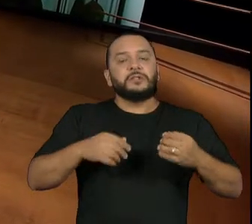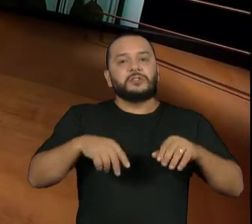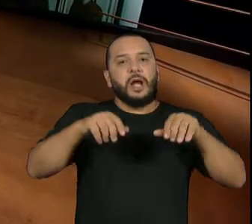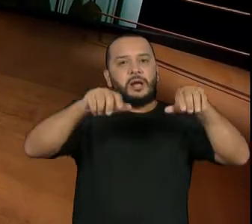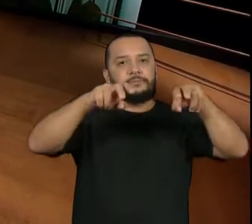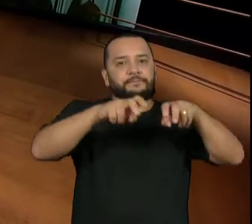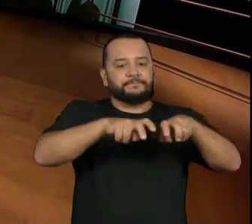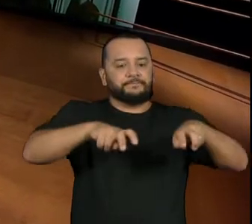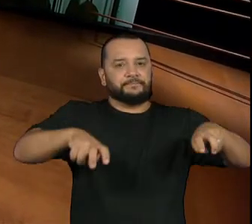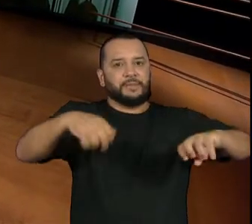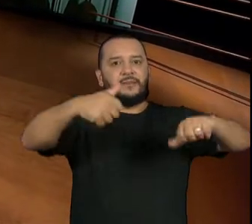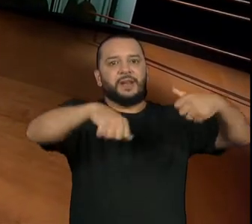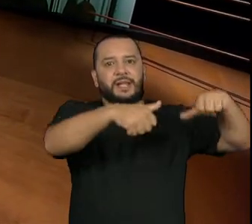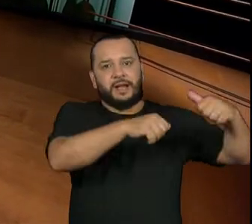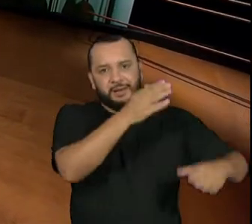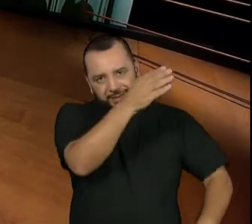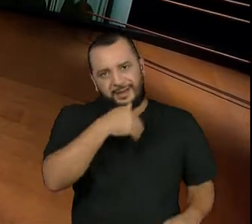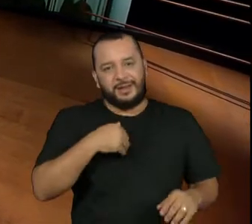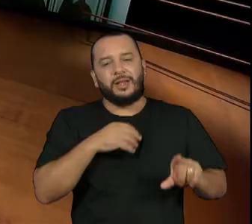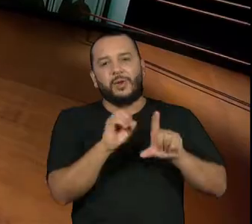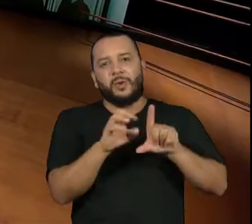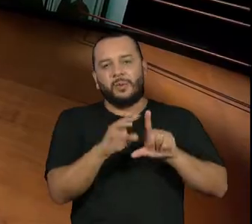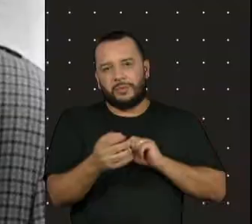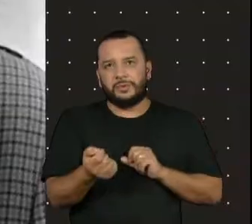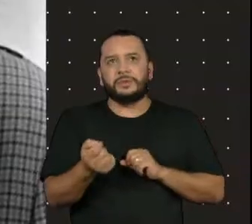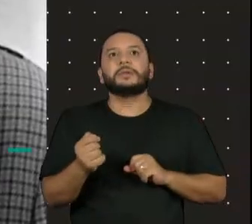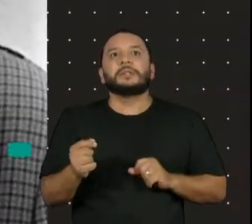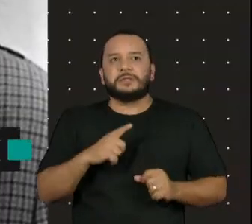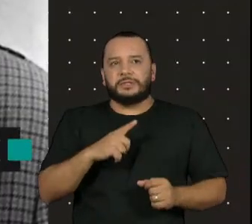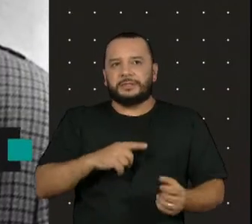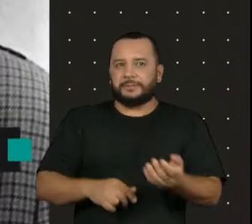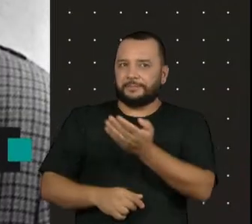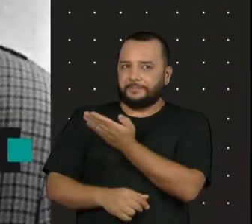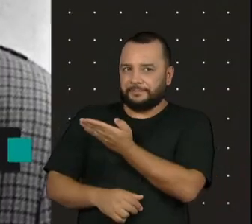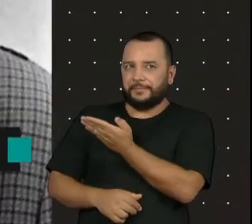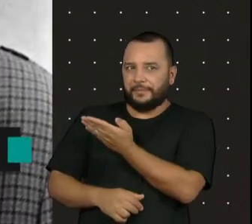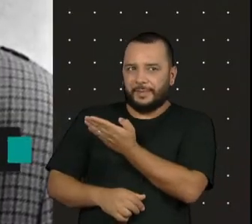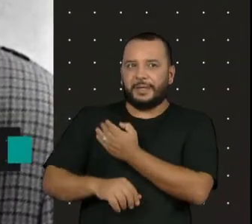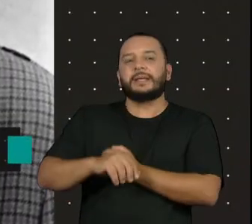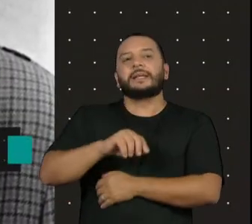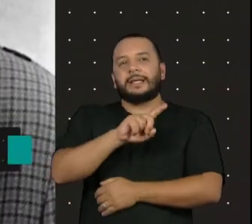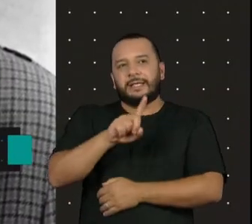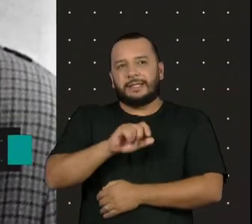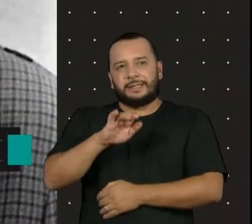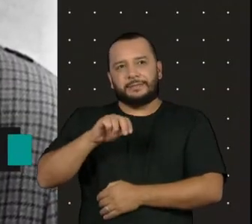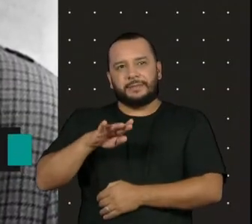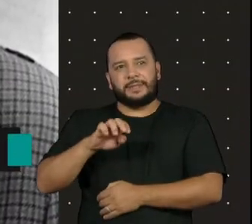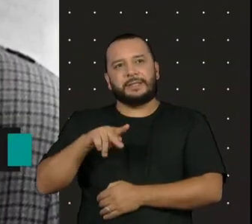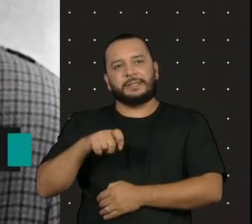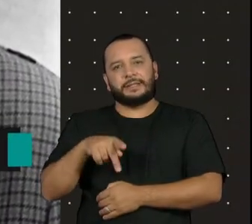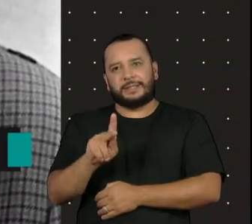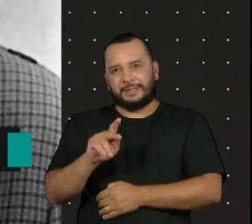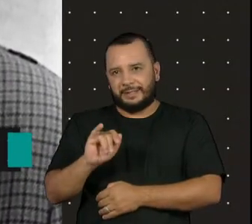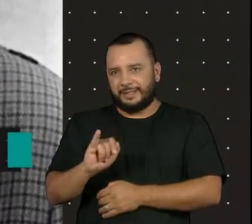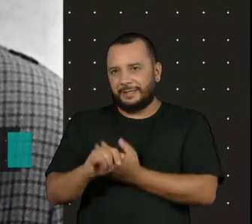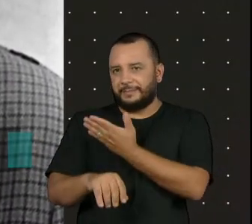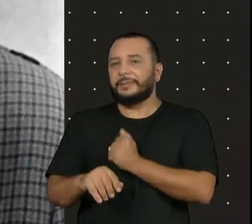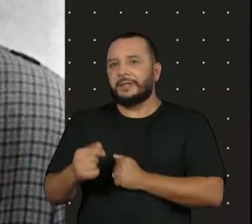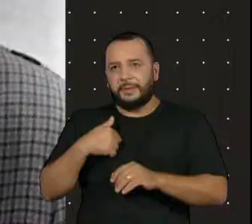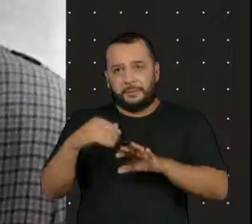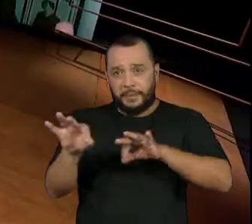dos preparadores de elenco lá? Zembinski. Meu Deus! Que demais! Zimba, um dos